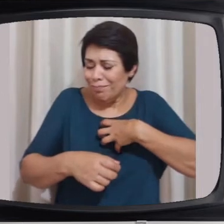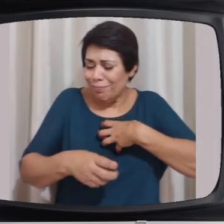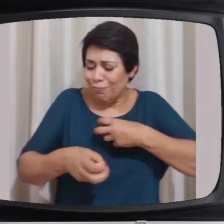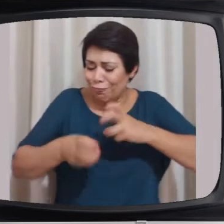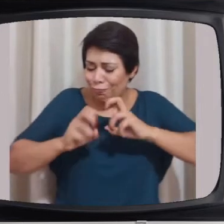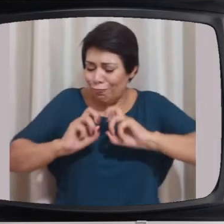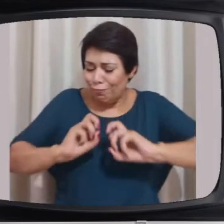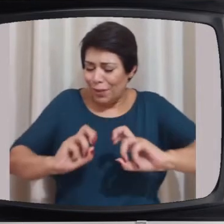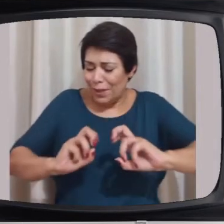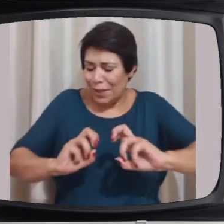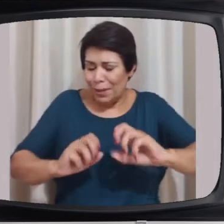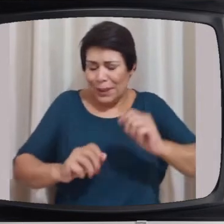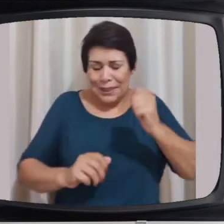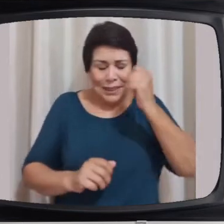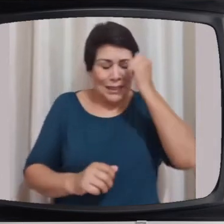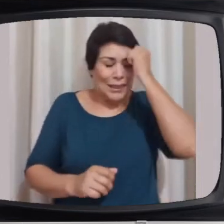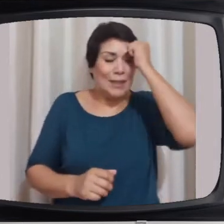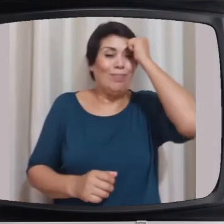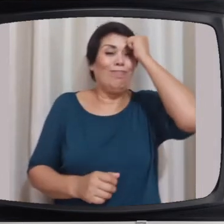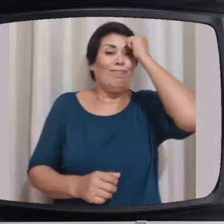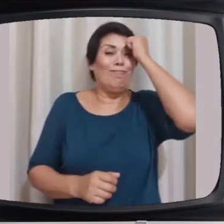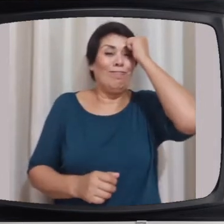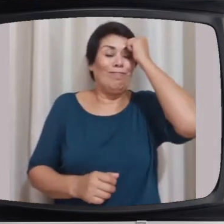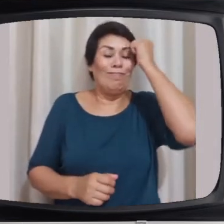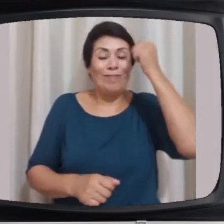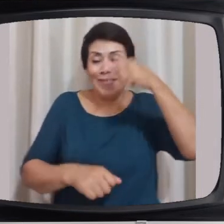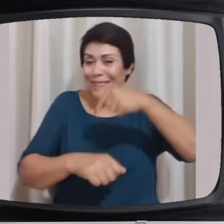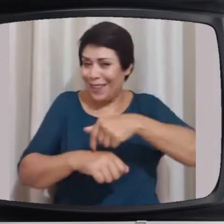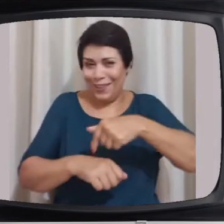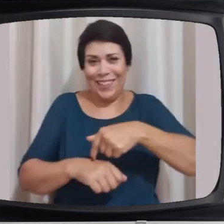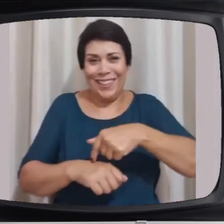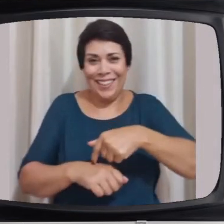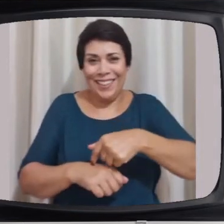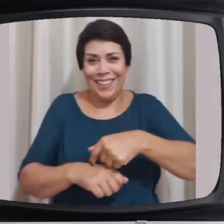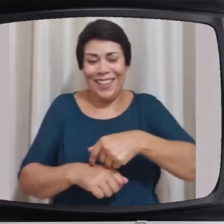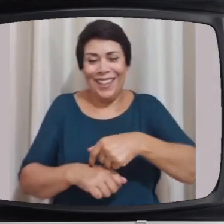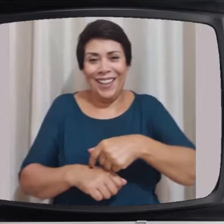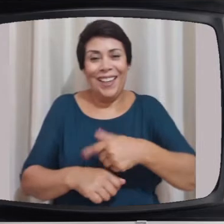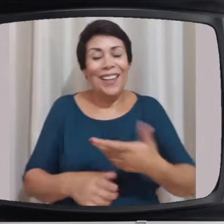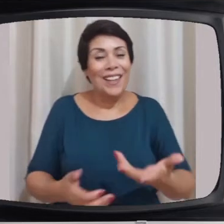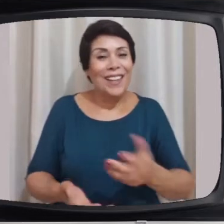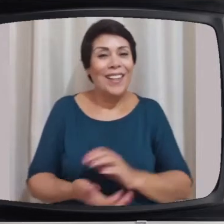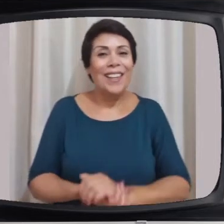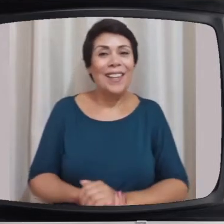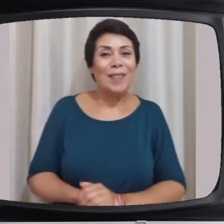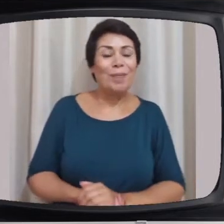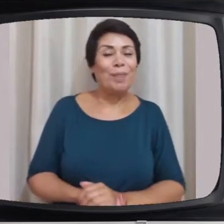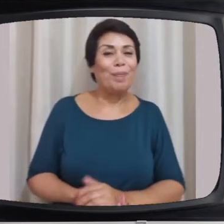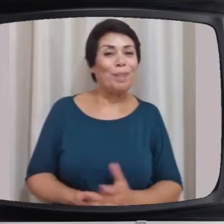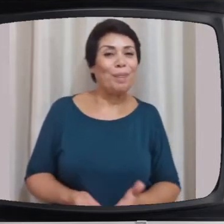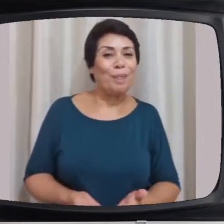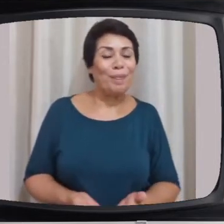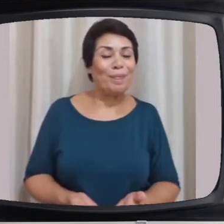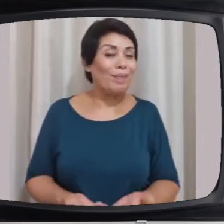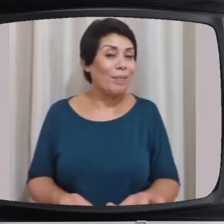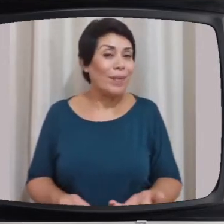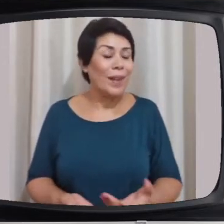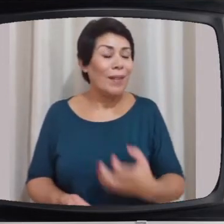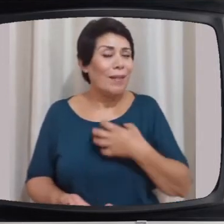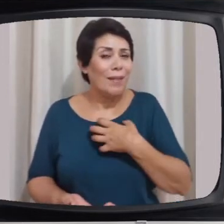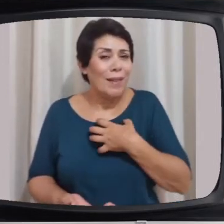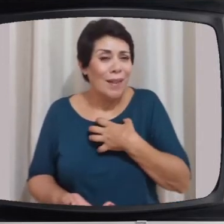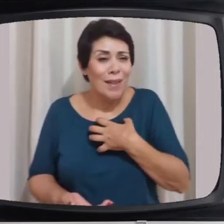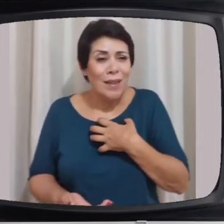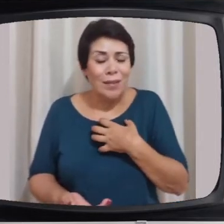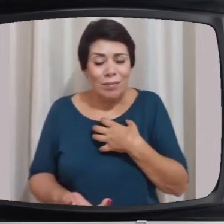minha direção, uma espécie de karma instantâneo que me faz arrepender disso. E a sensação que